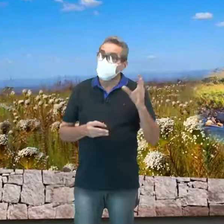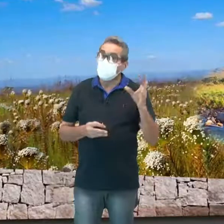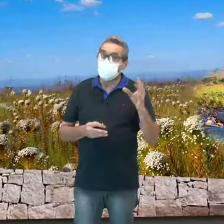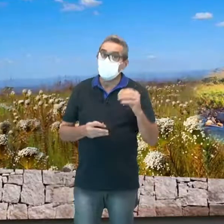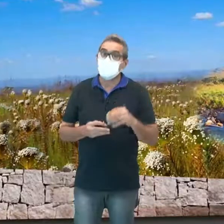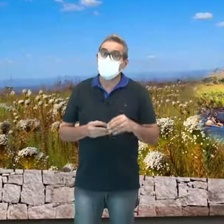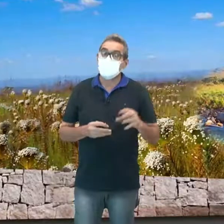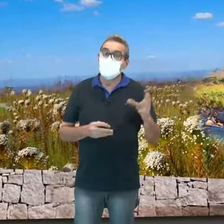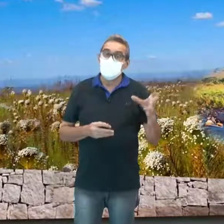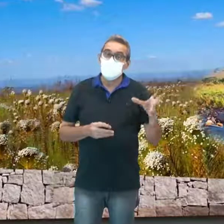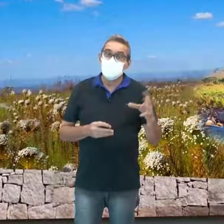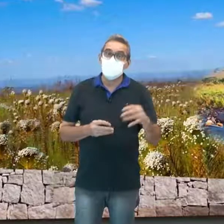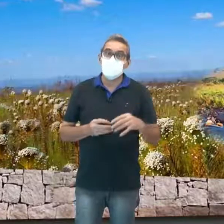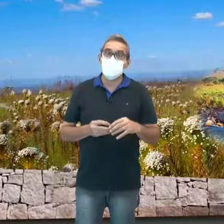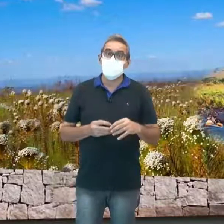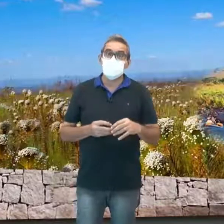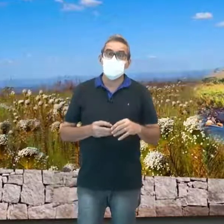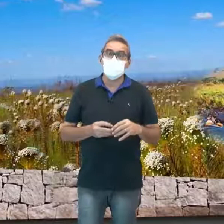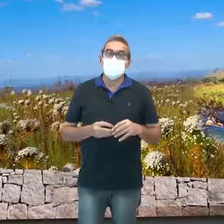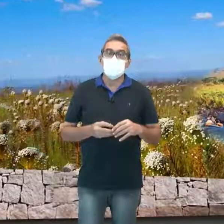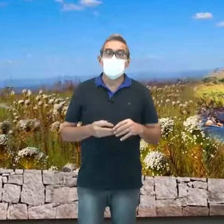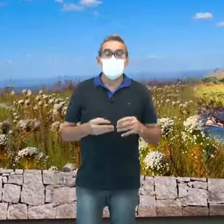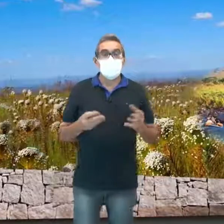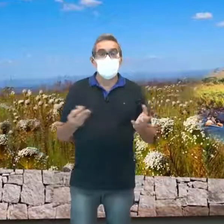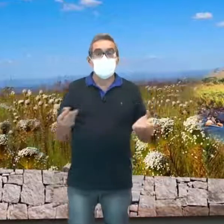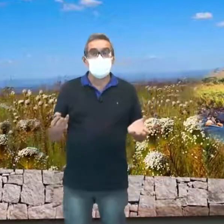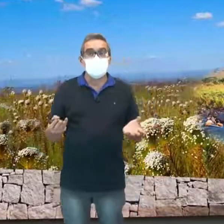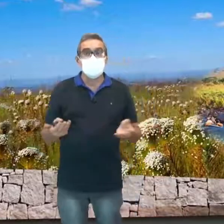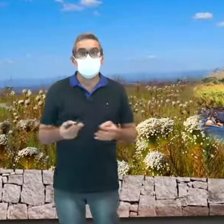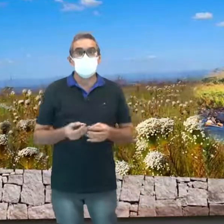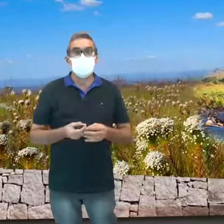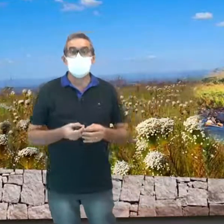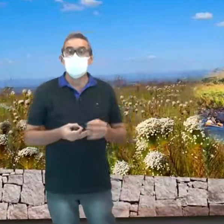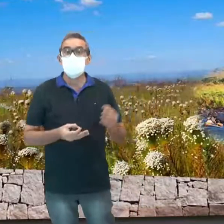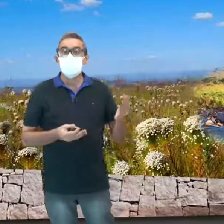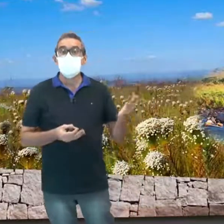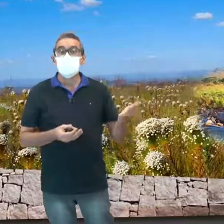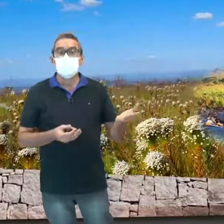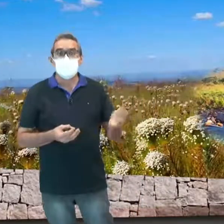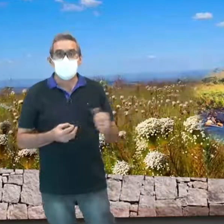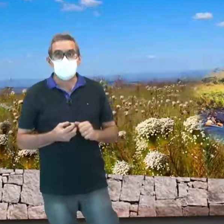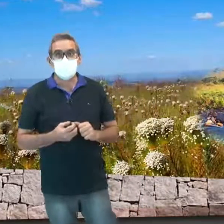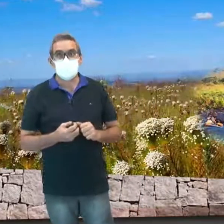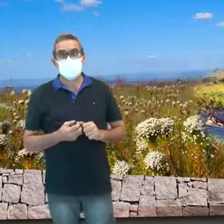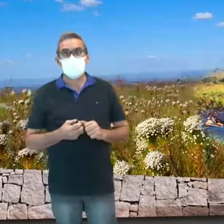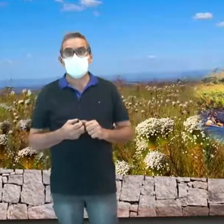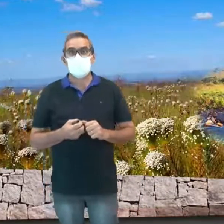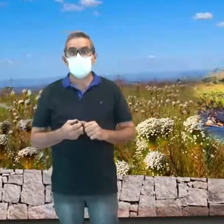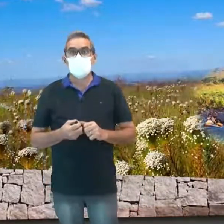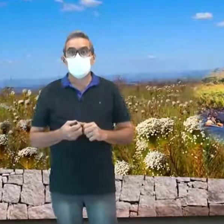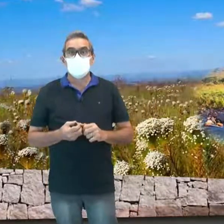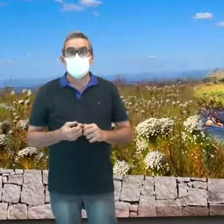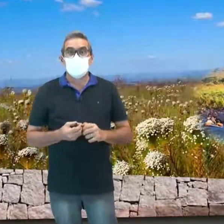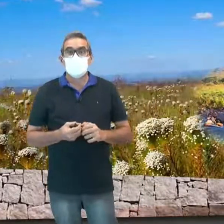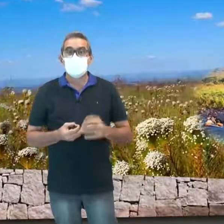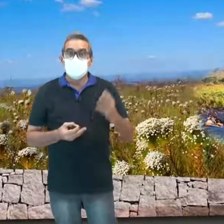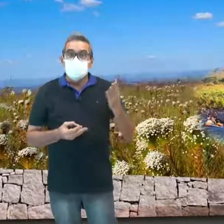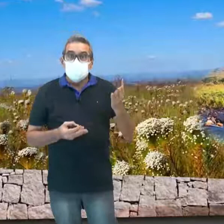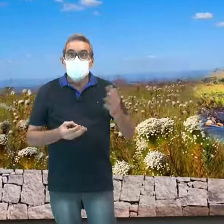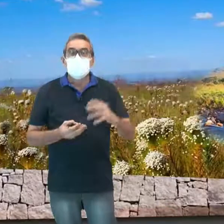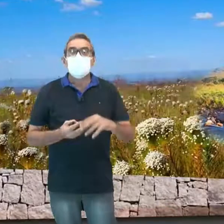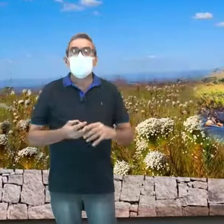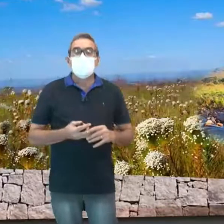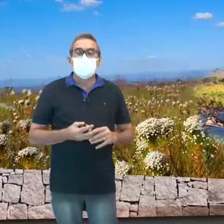Aí ele estava lá. Imagina aquele bichinho com uma queimada, ele vai ser destruído pela queimada.